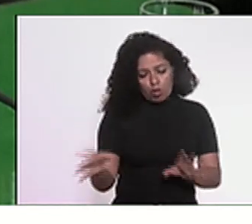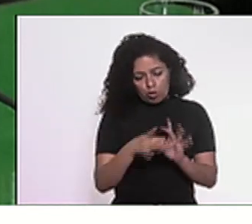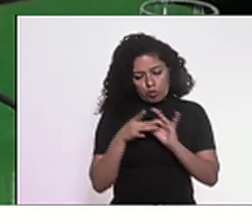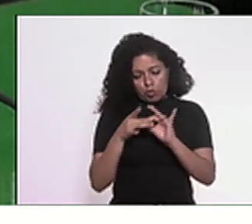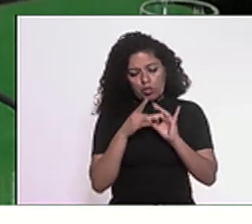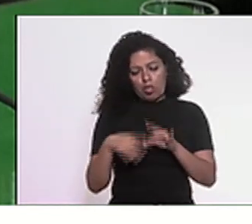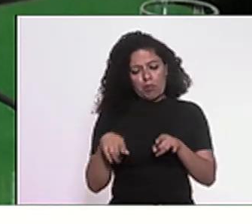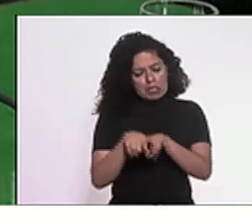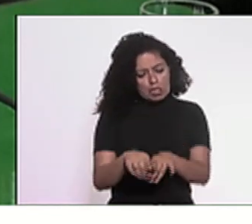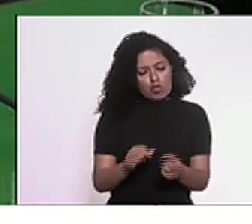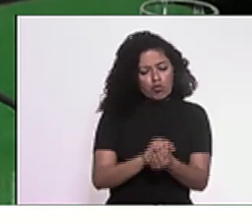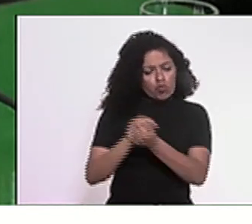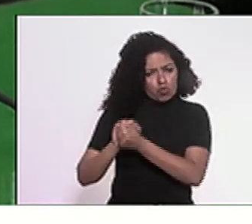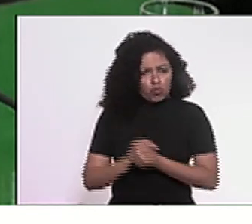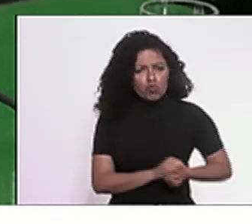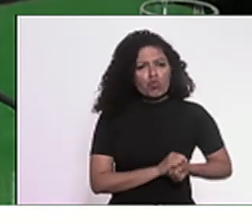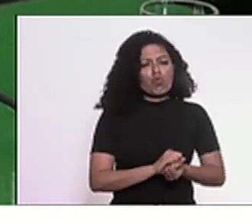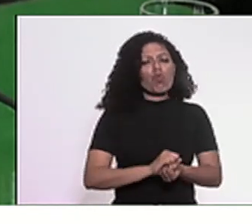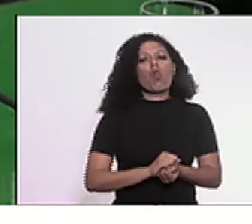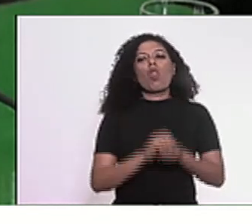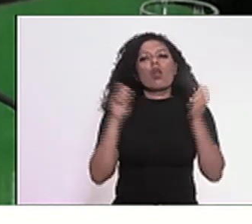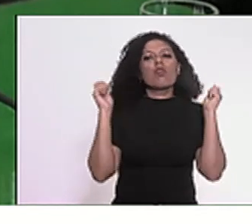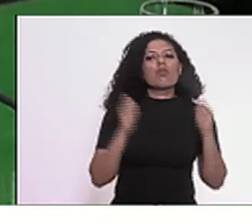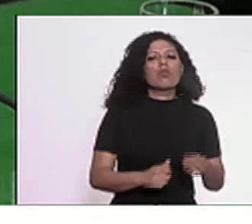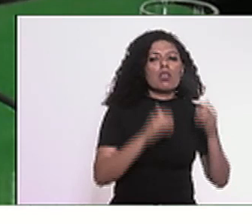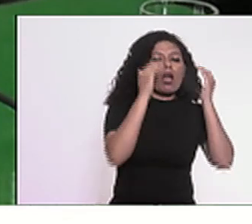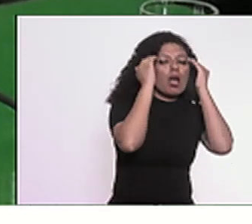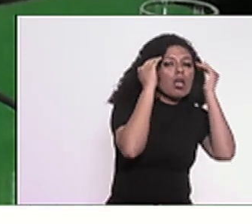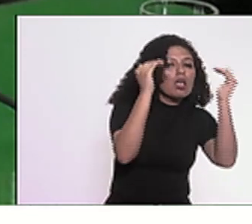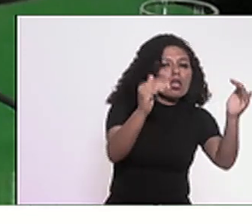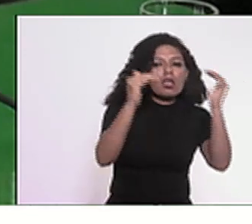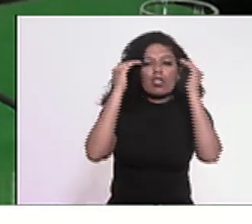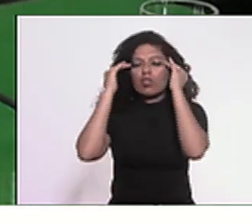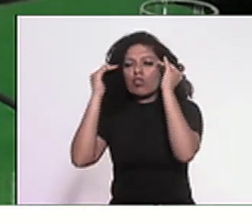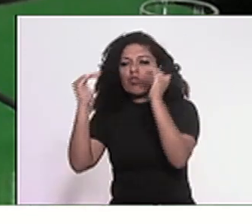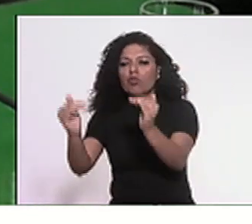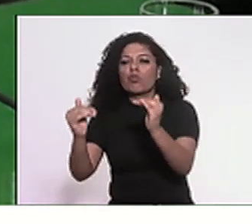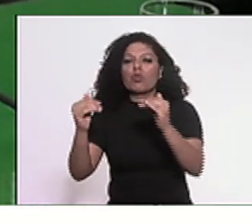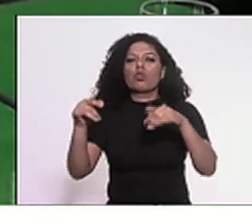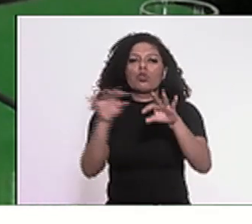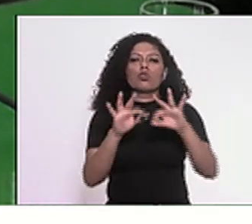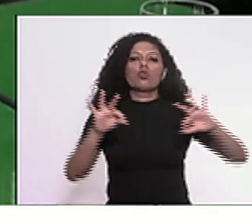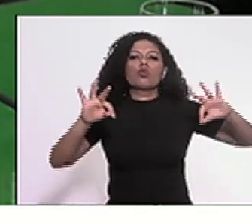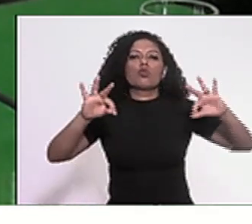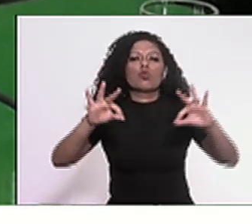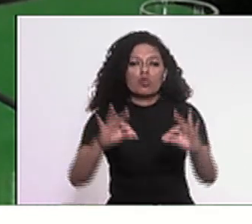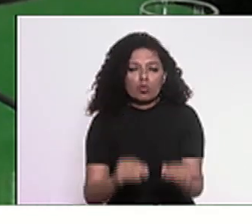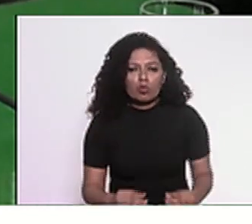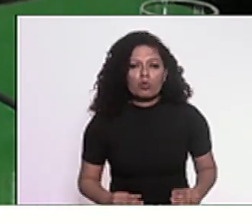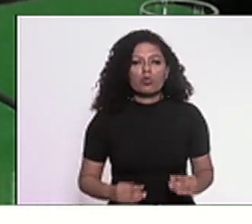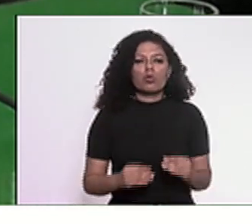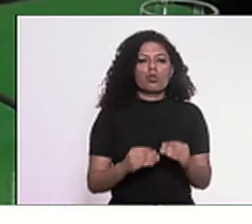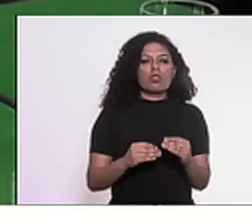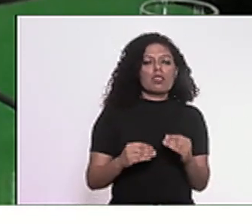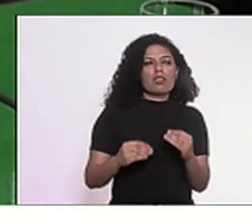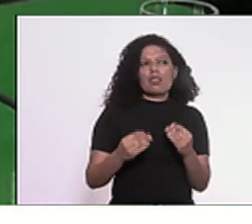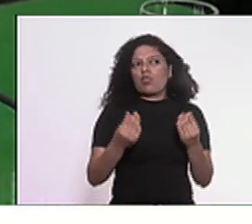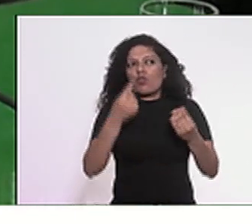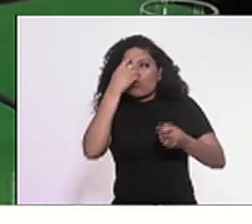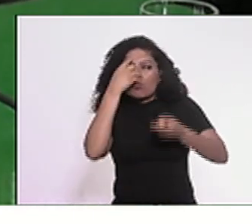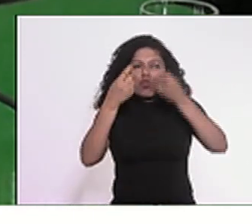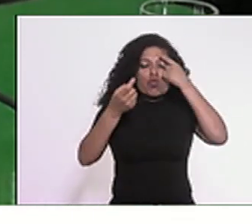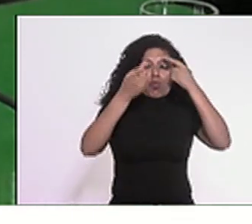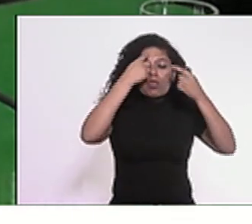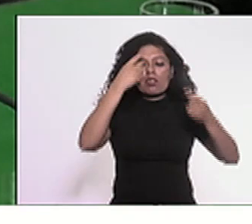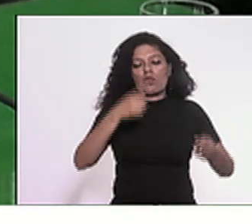com a OAB, a gente sempre faz respeitando, né, todas as vertentes ideológicas que estão lá dentro, mas